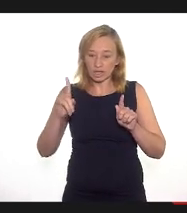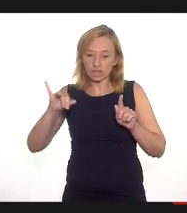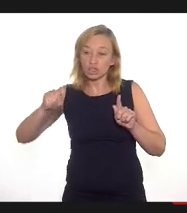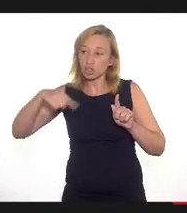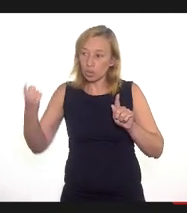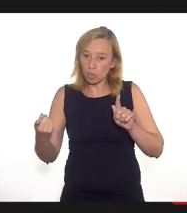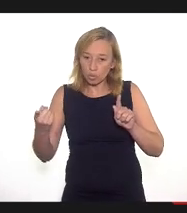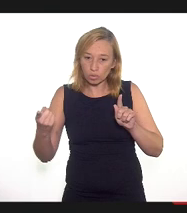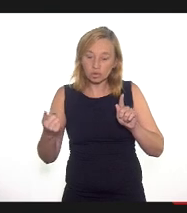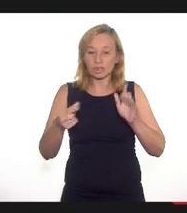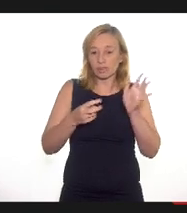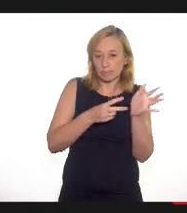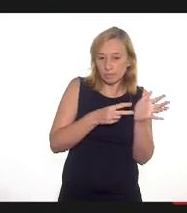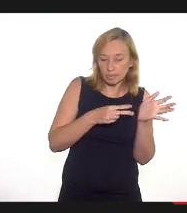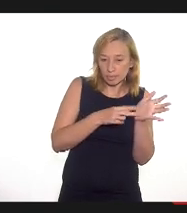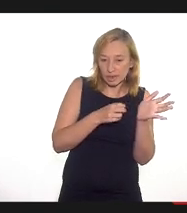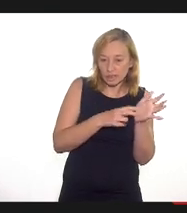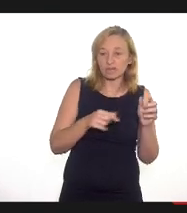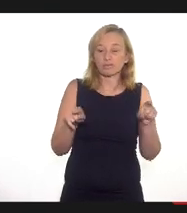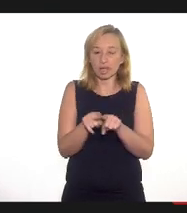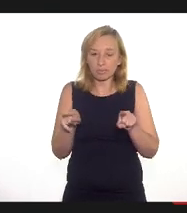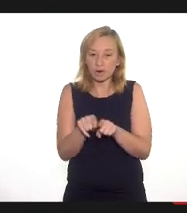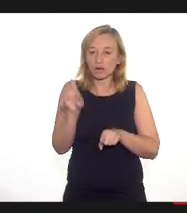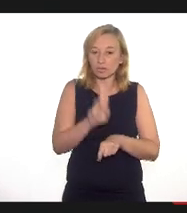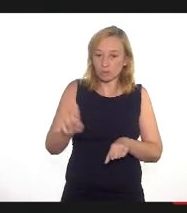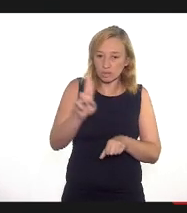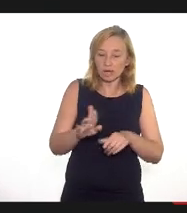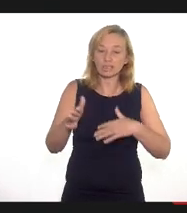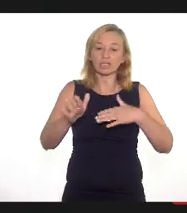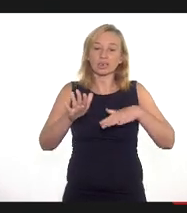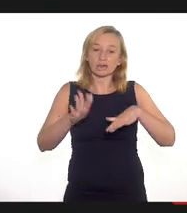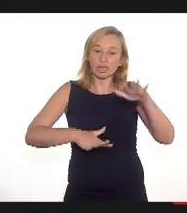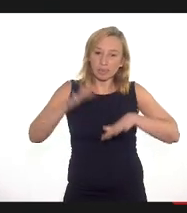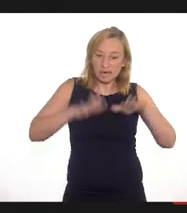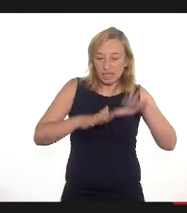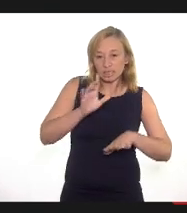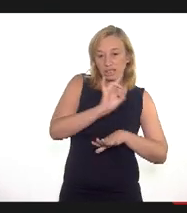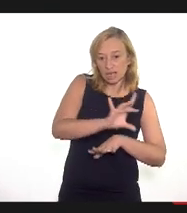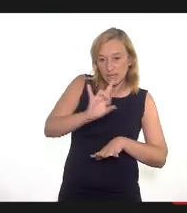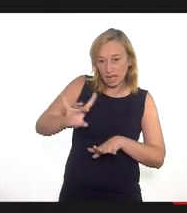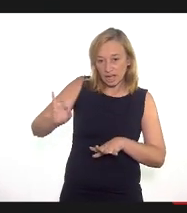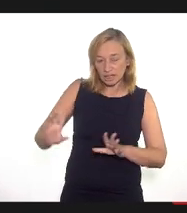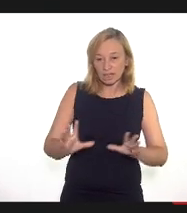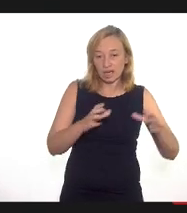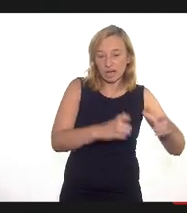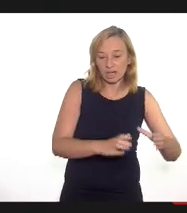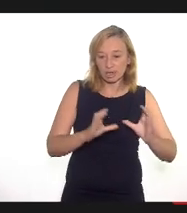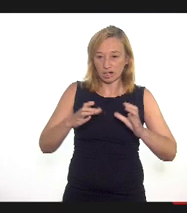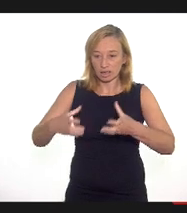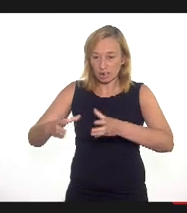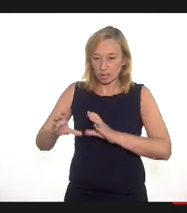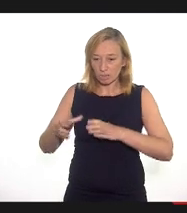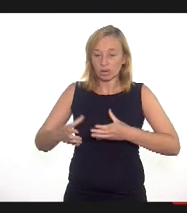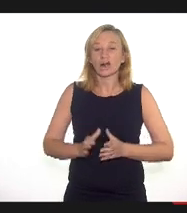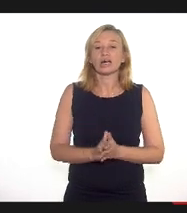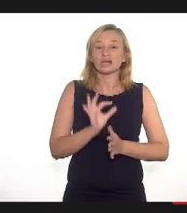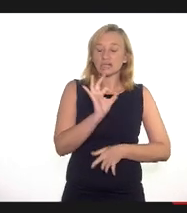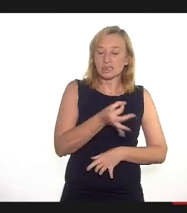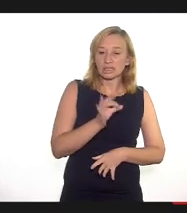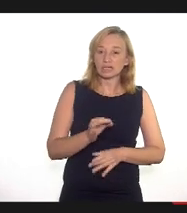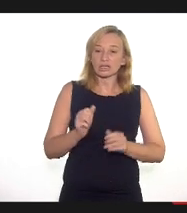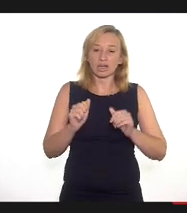foram utilizadas, dependendo da especificidade de cada unidade. Então, assim, de certa forma, a